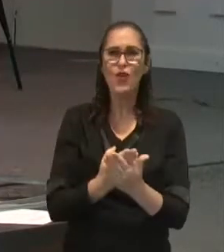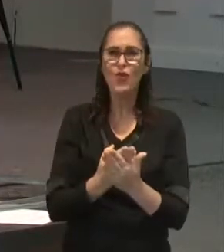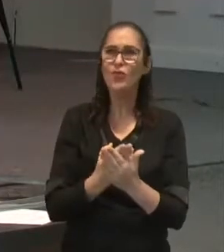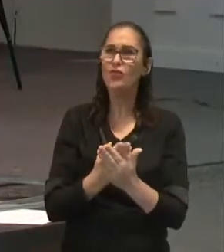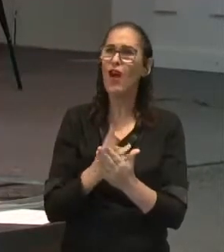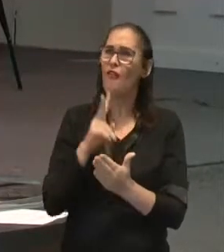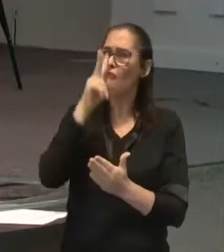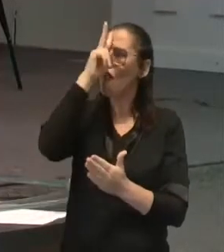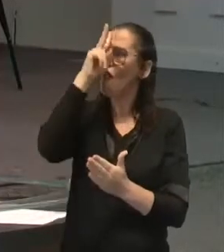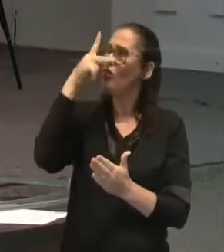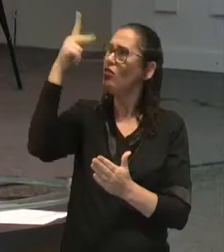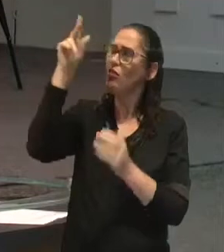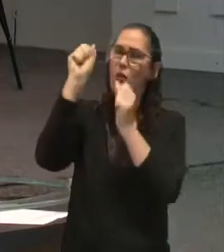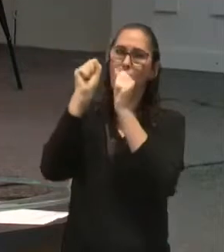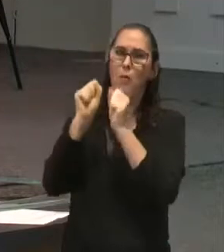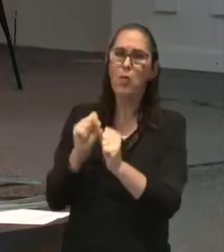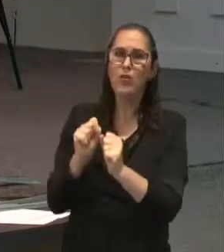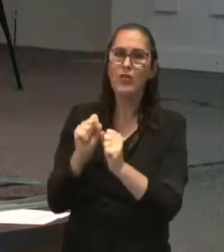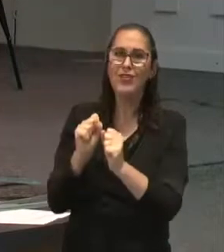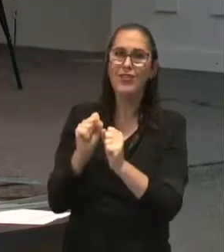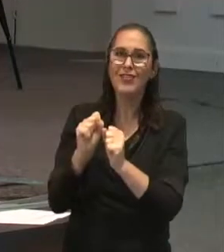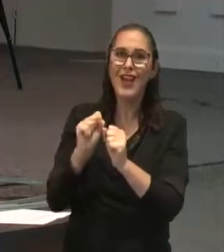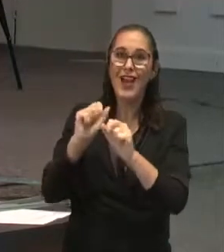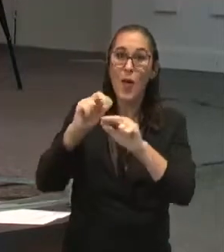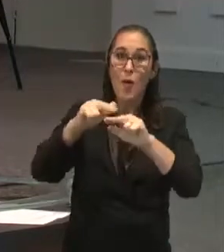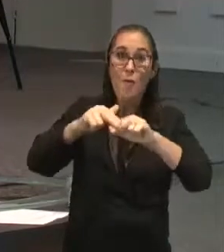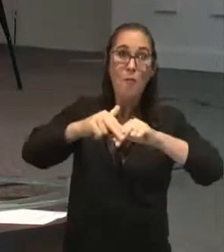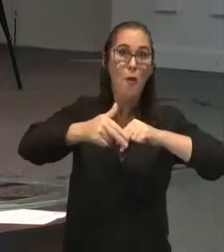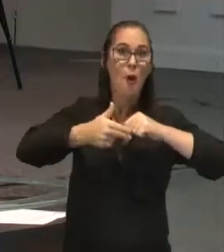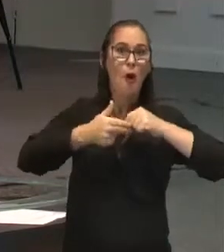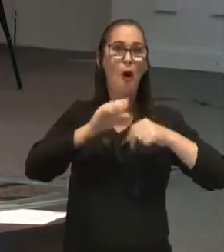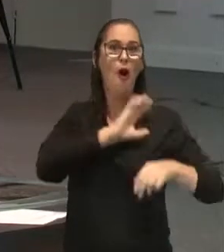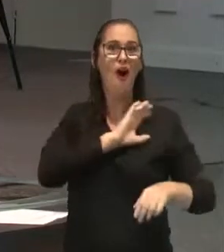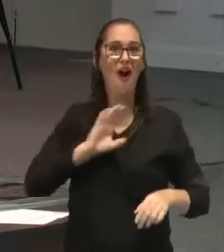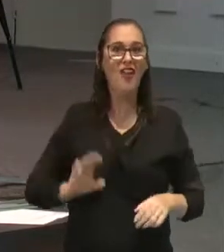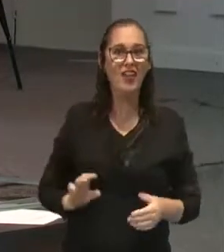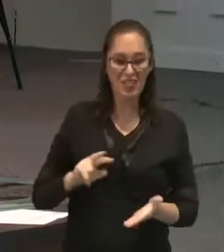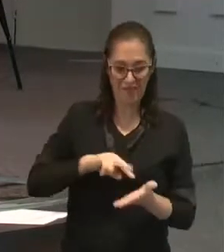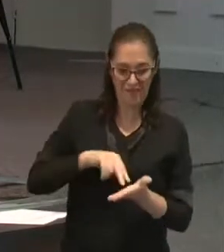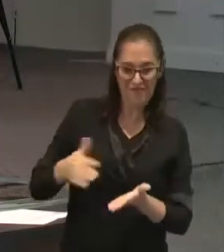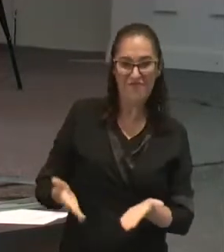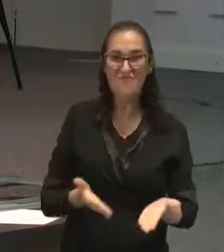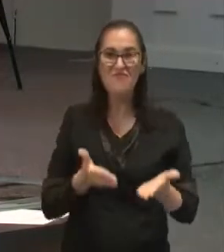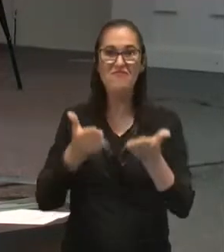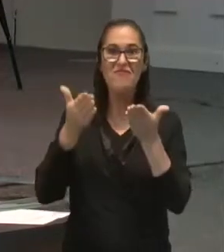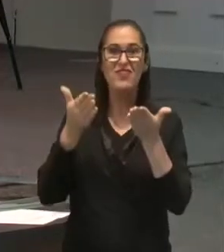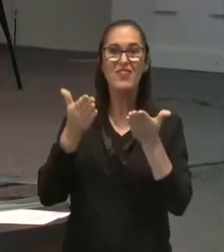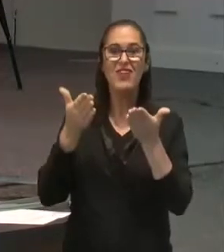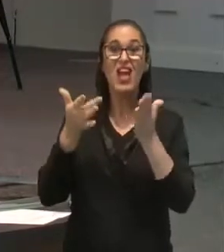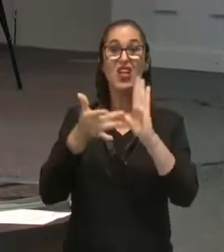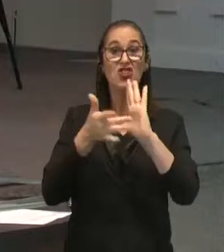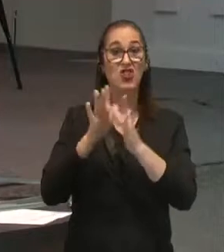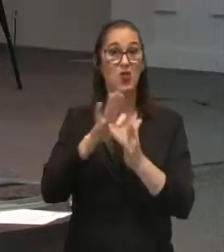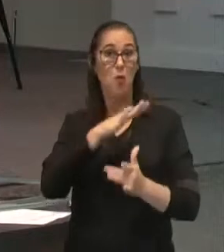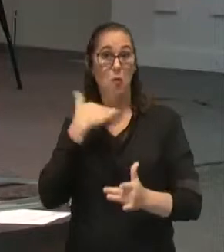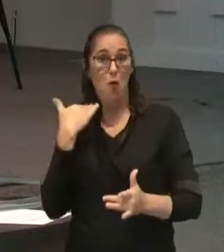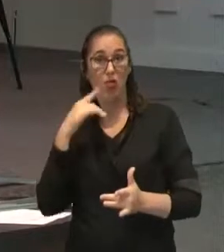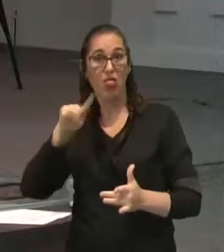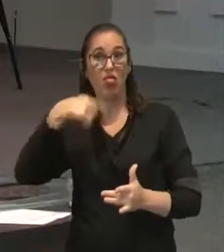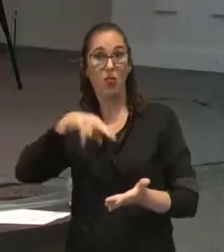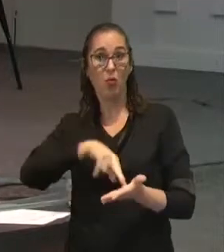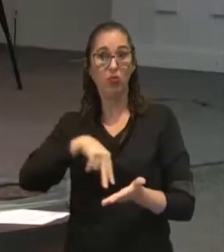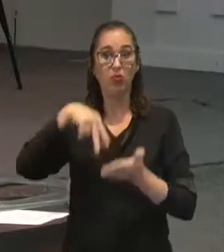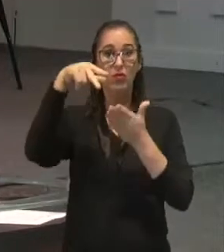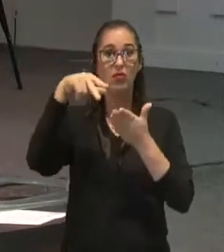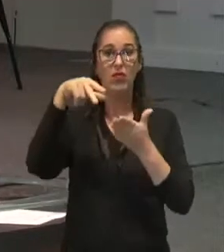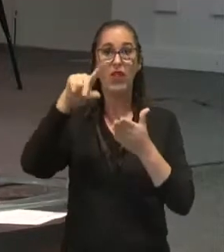o qual ele exerceu em Cristo, ressuscitando-o dentre os mortos, fazendo-o sentar à sua